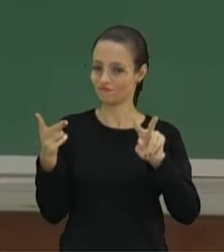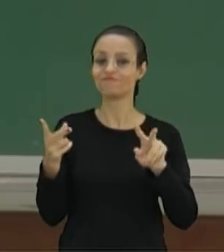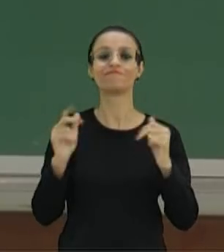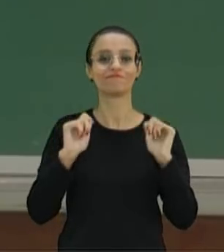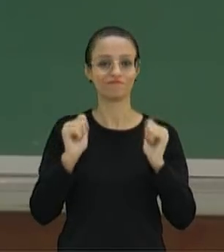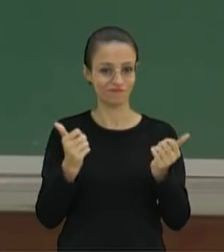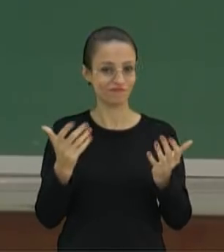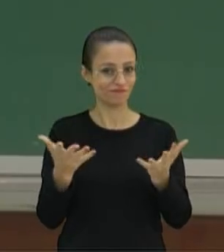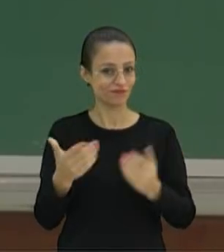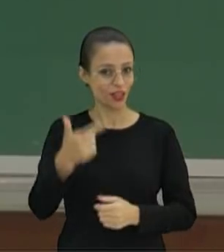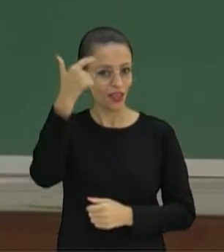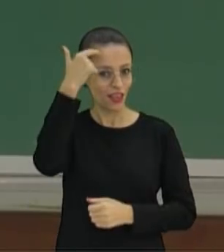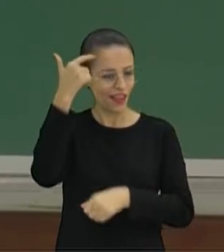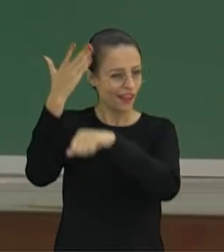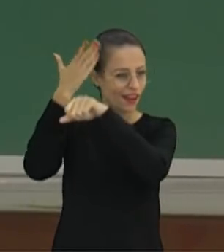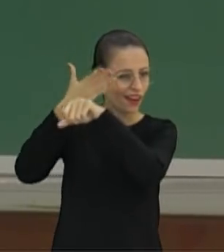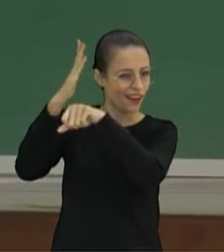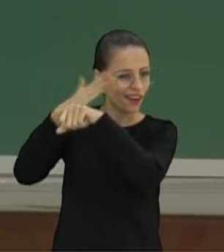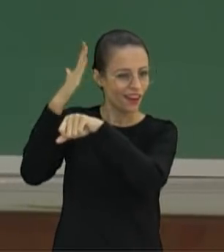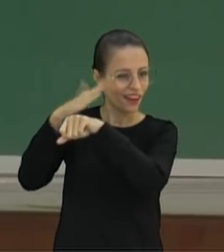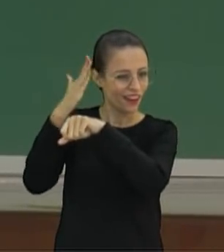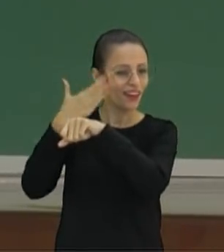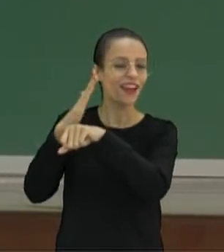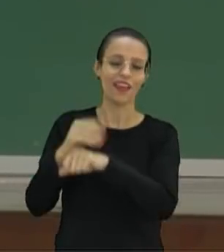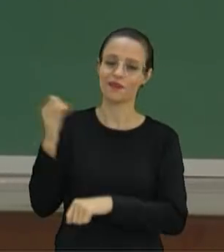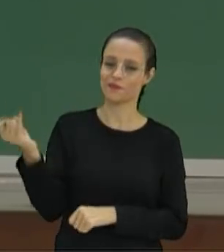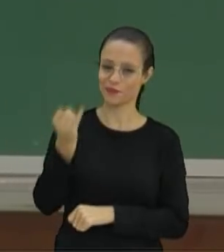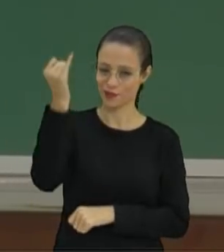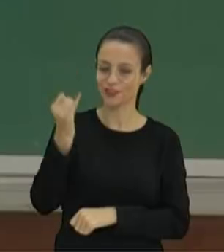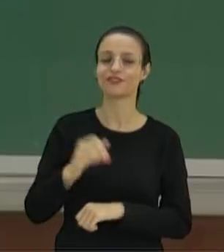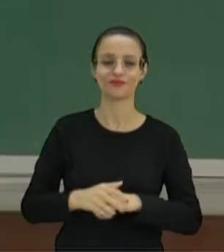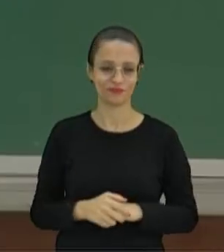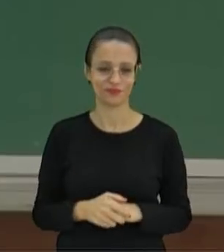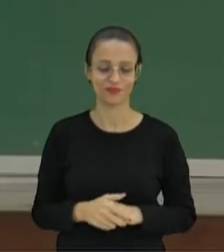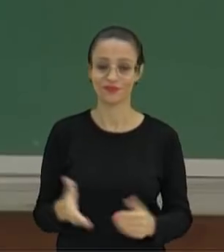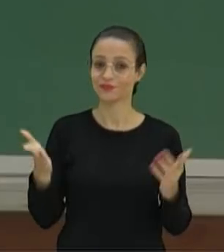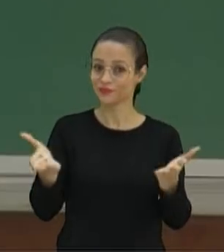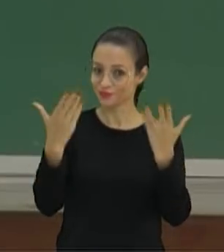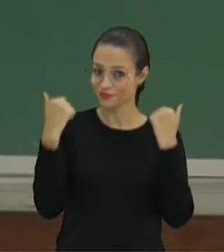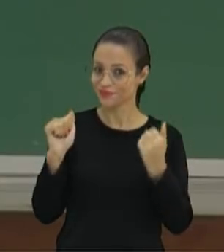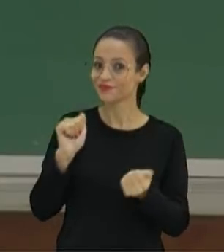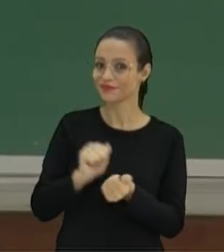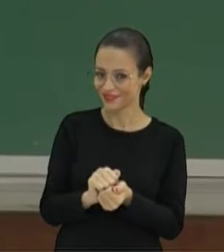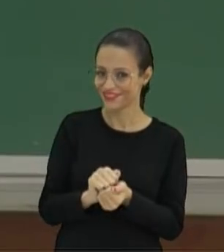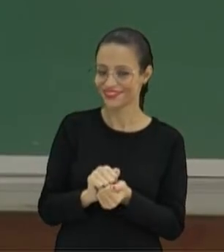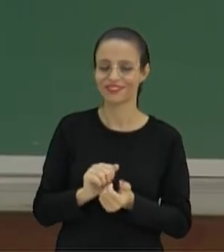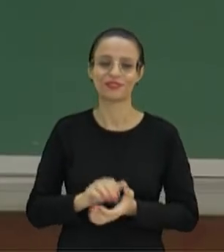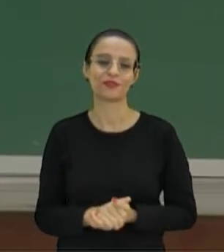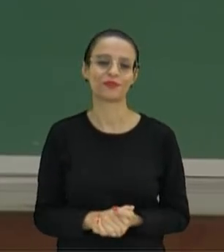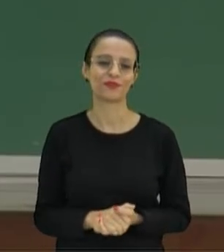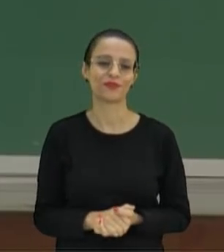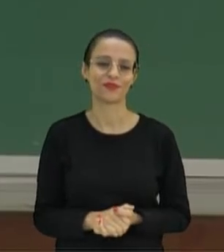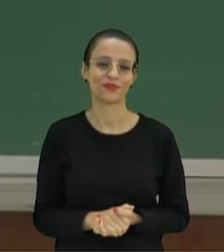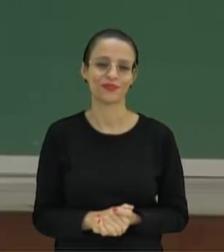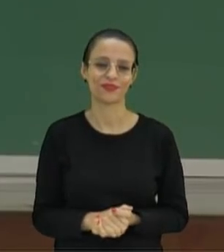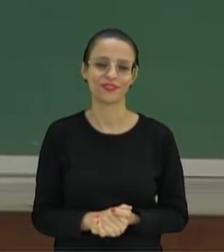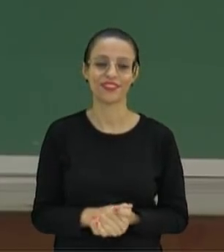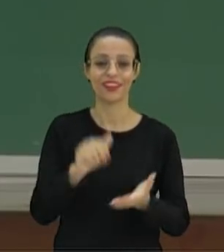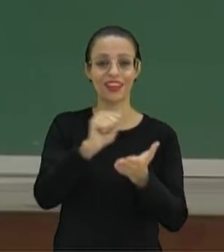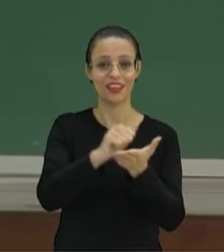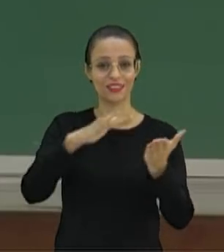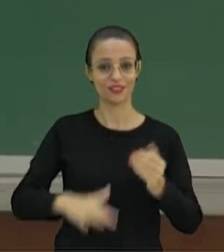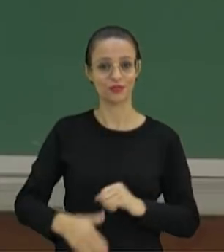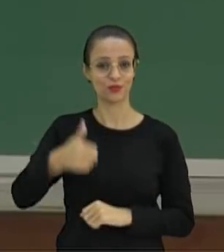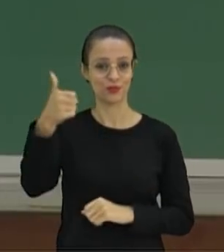transformações. Bota o cérebro para funcionar e treinar e exercitar. Vamos juntos comigo? Então,